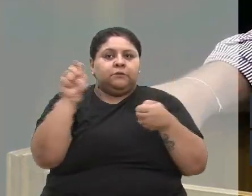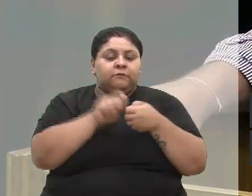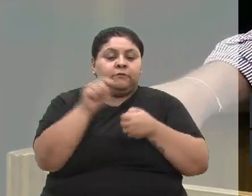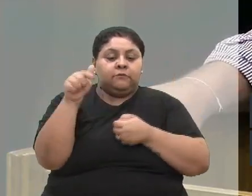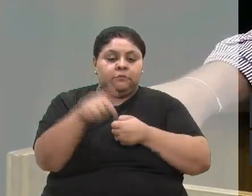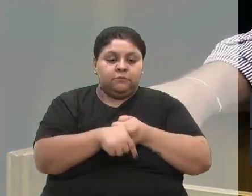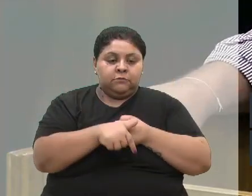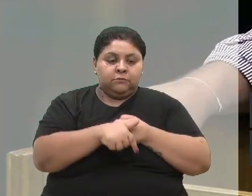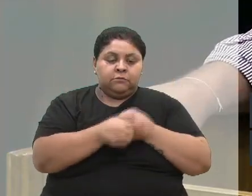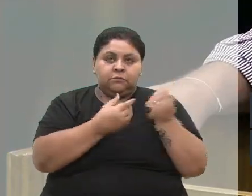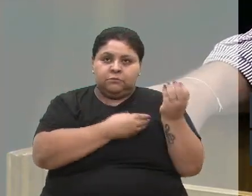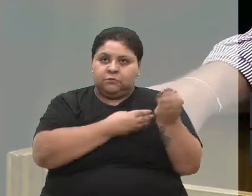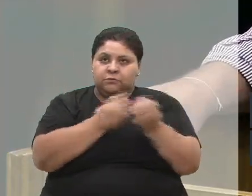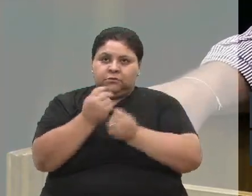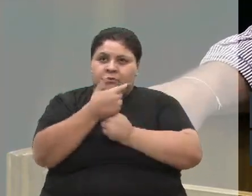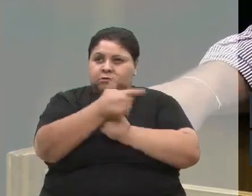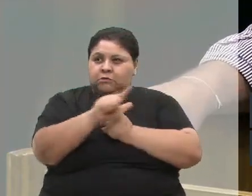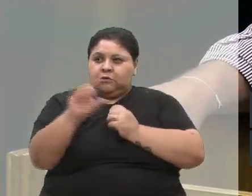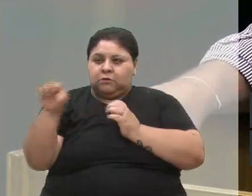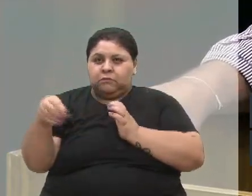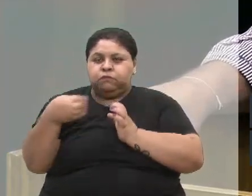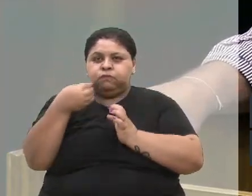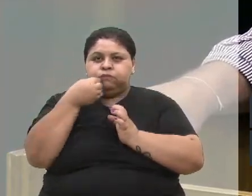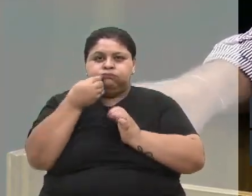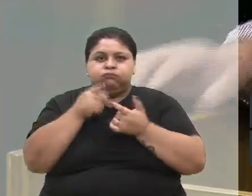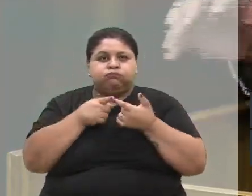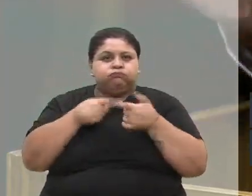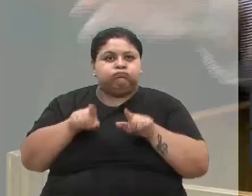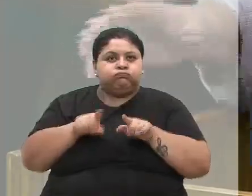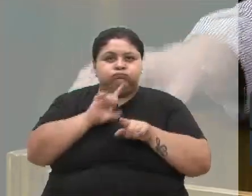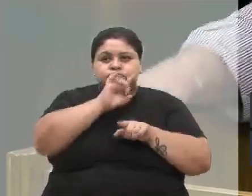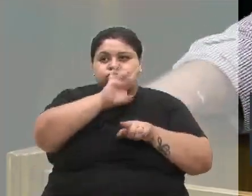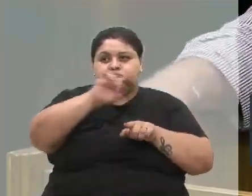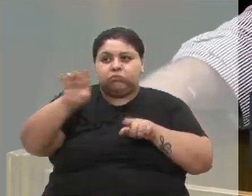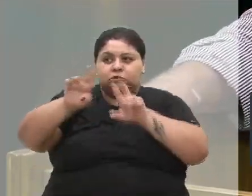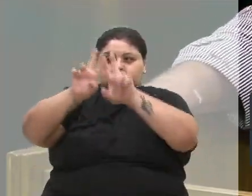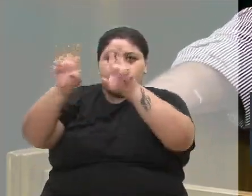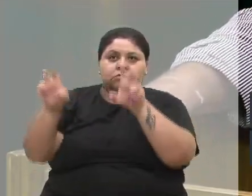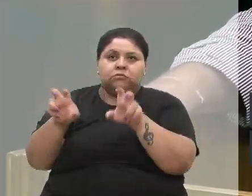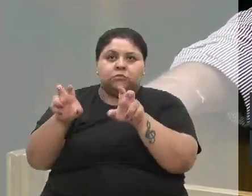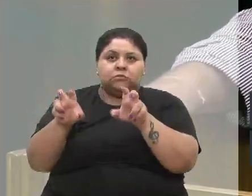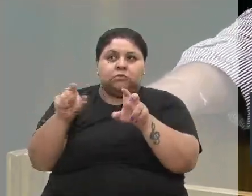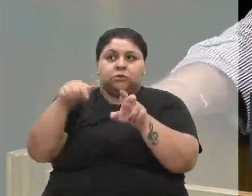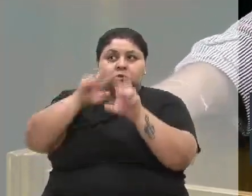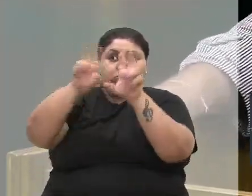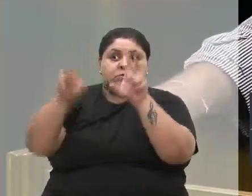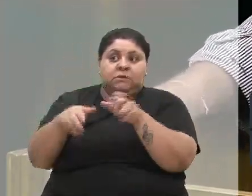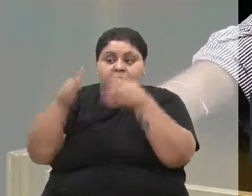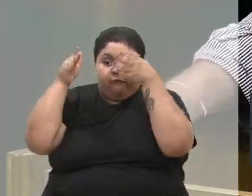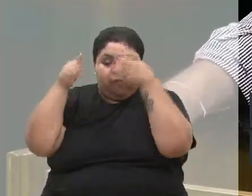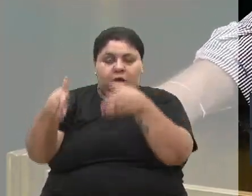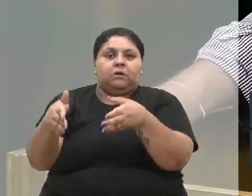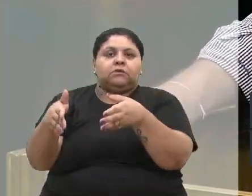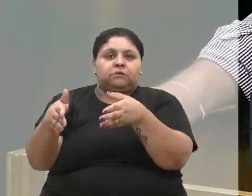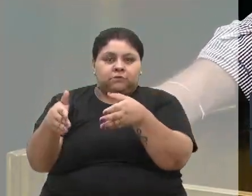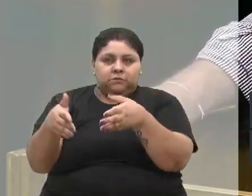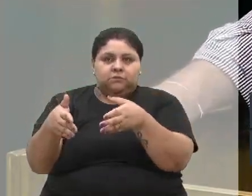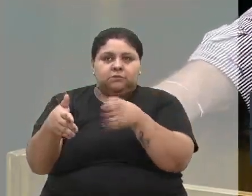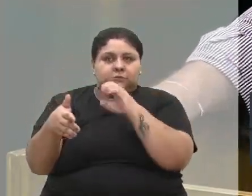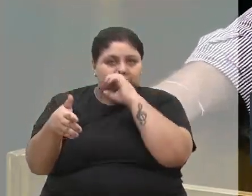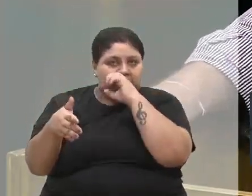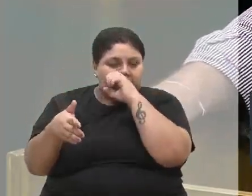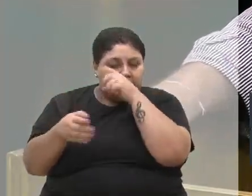na casa, várias vezes, em outras oportunidades, mas cada um com um tema, né? Esse é o tema central. Esse é o tema central